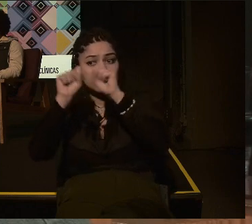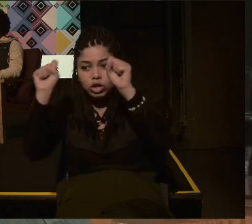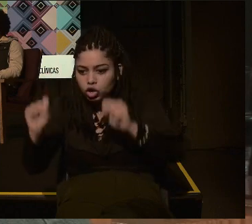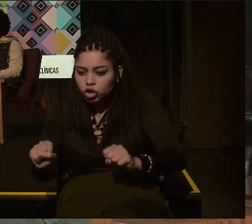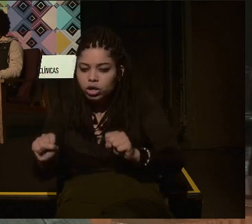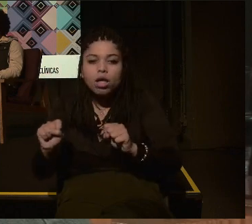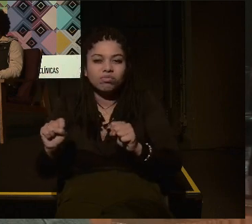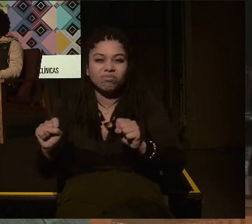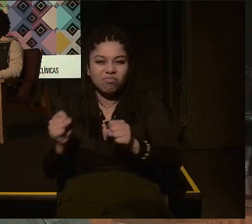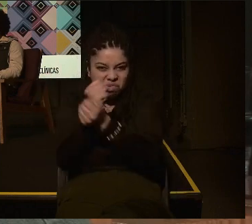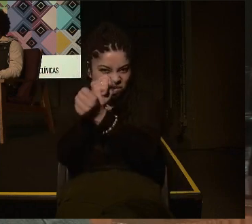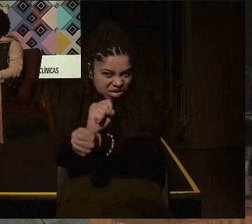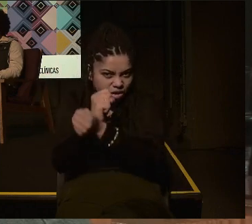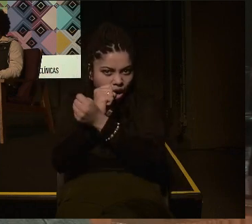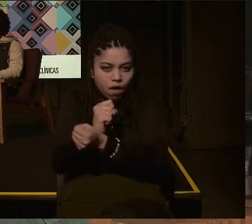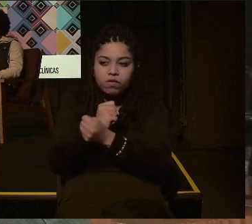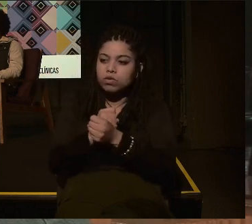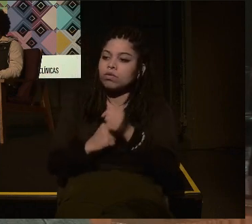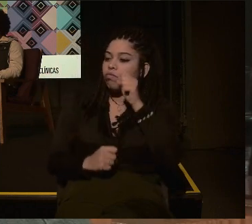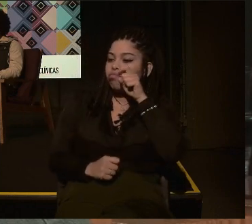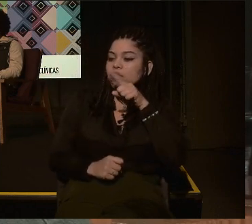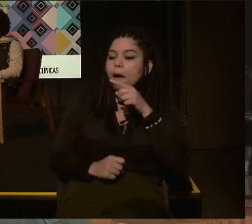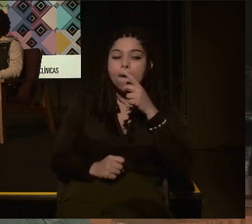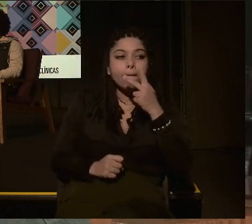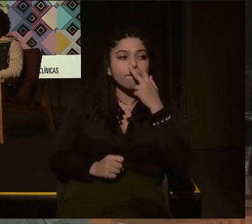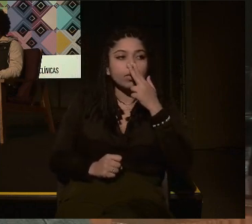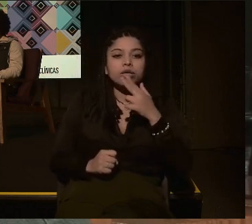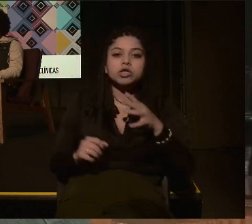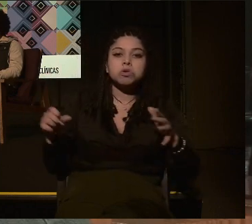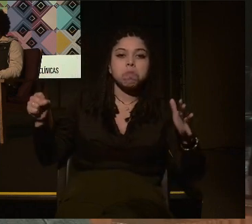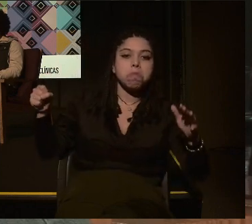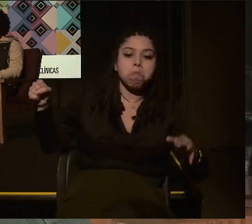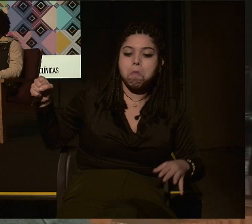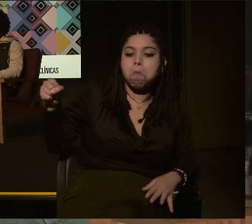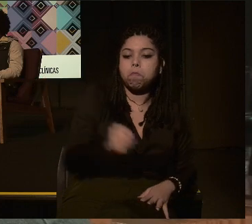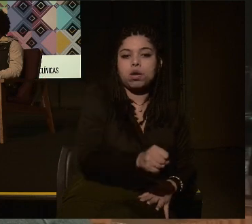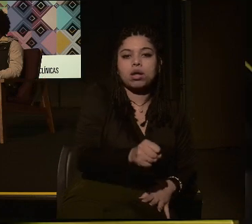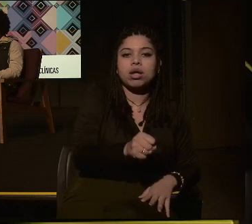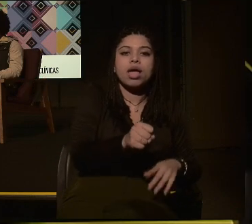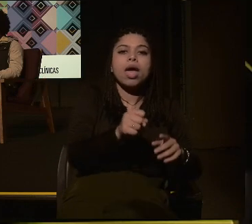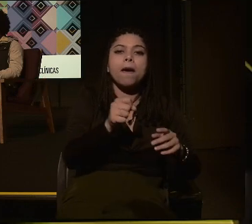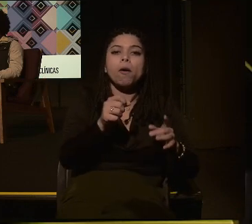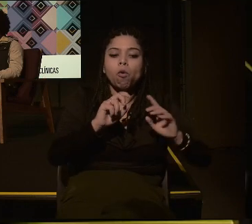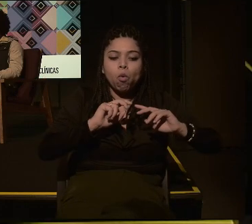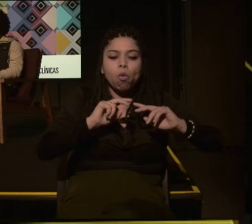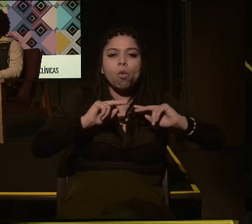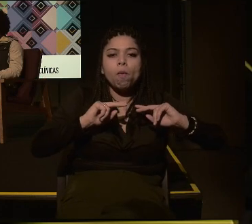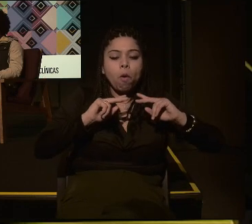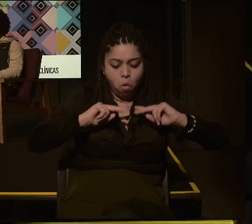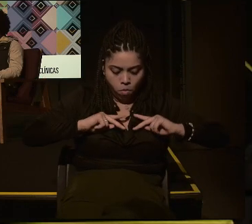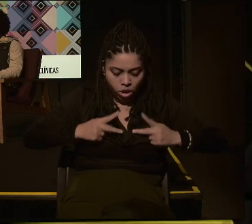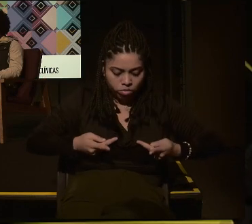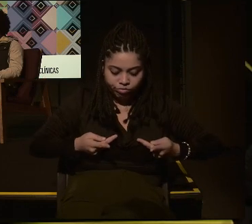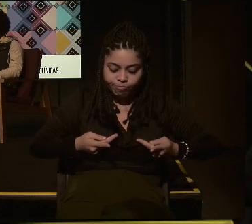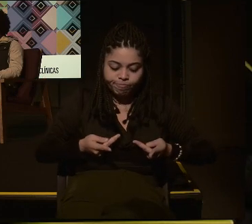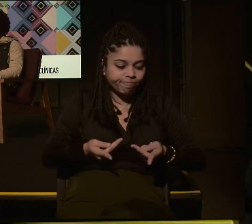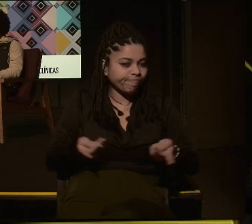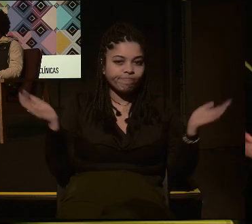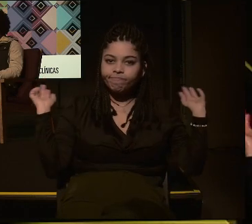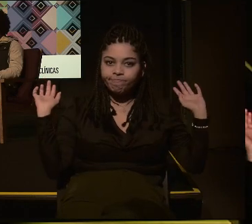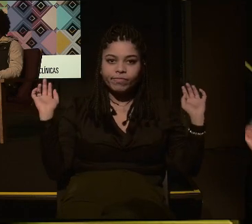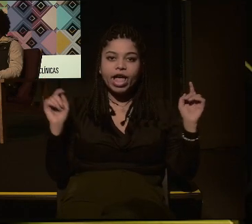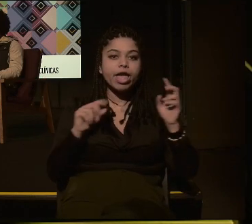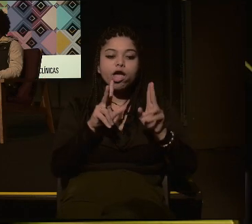objetificou pela via do trabalho não remunerado, mas que desumanizou. E essa é a